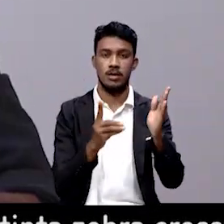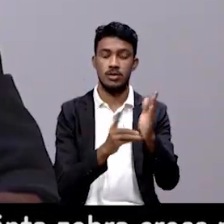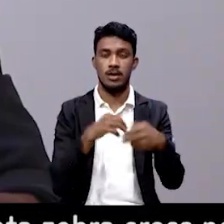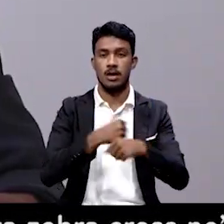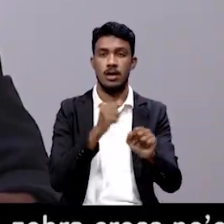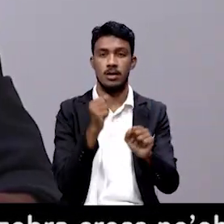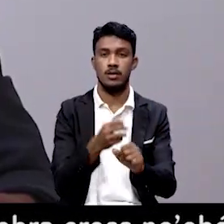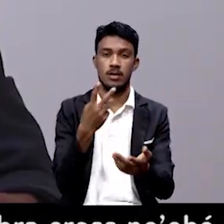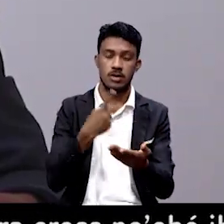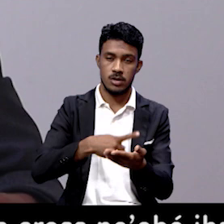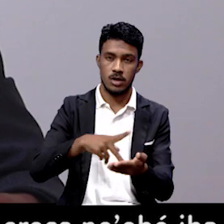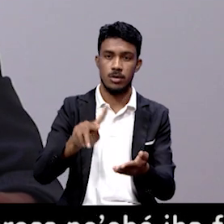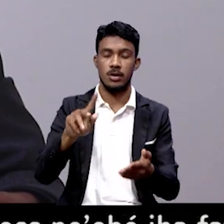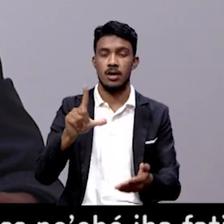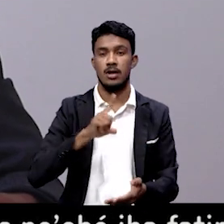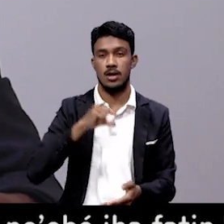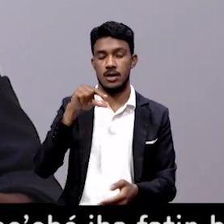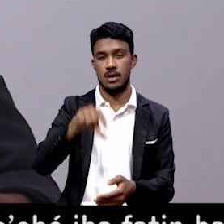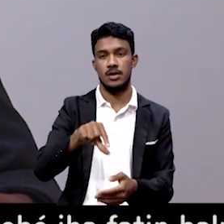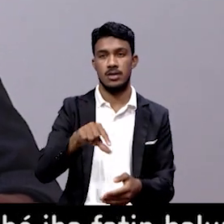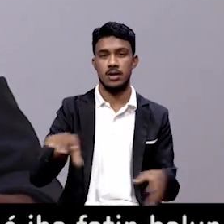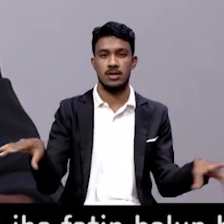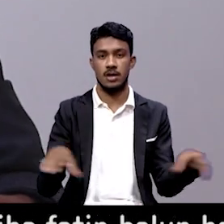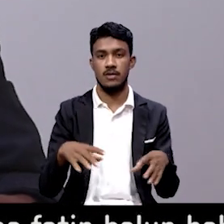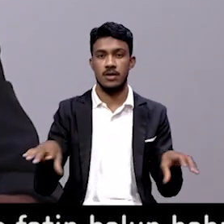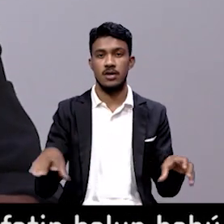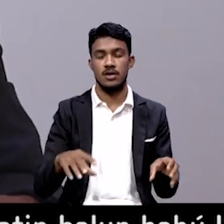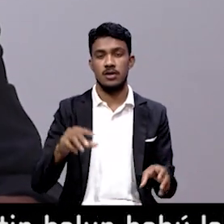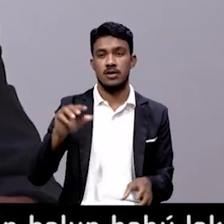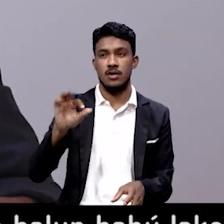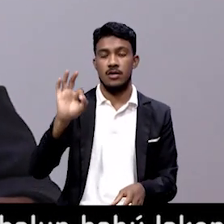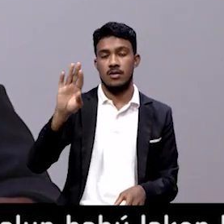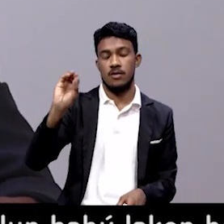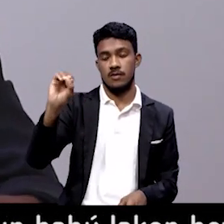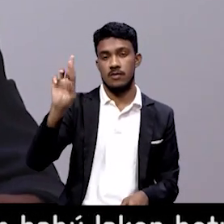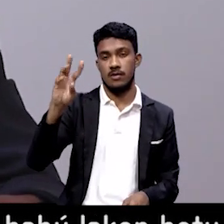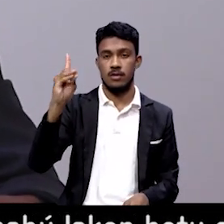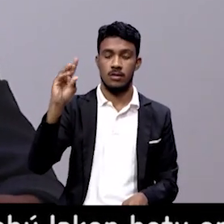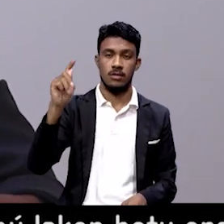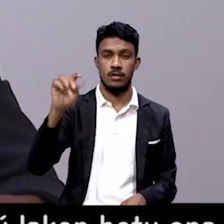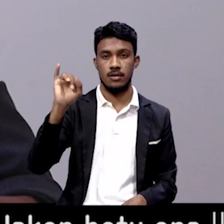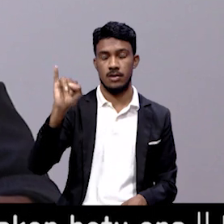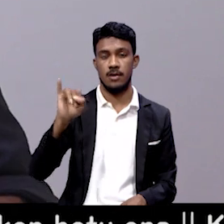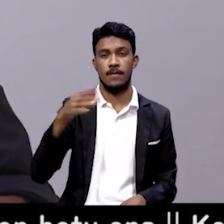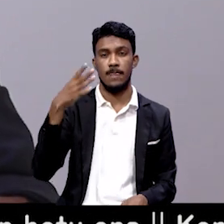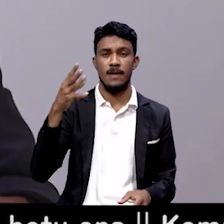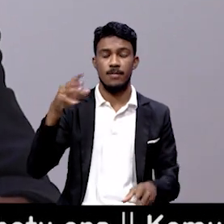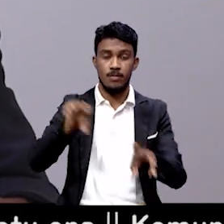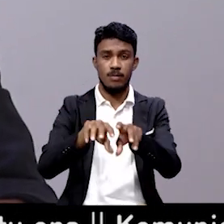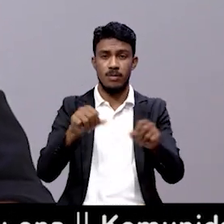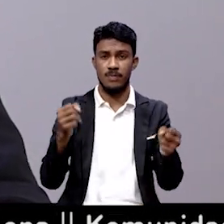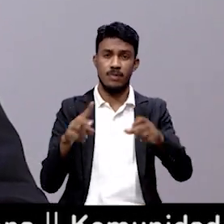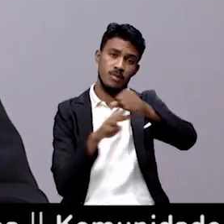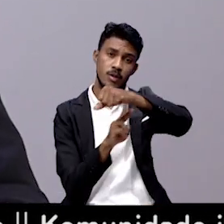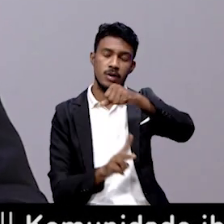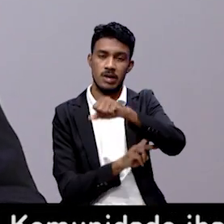da Lixania, emergência projeto forte para Riva, que momento curto, né? Nebe agora a proteção